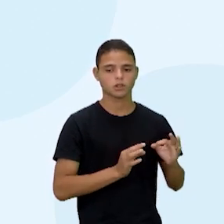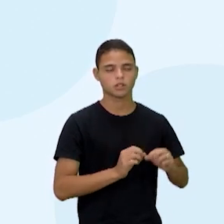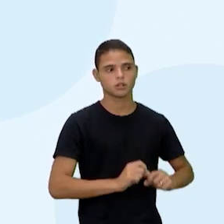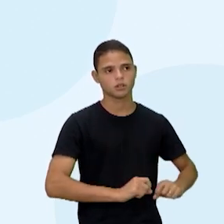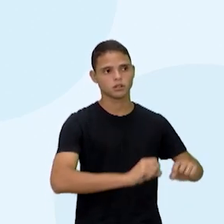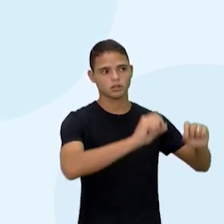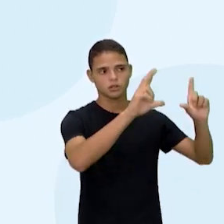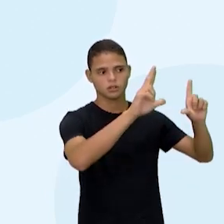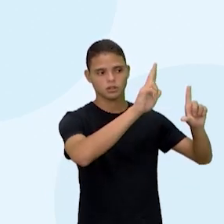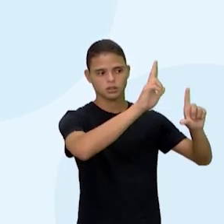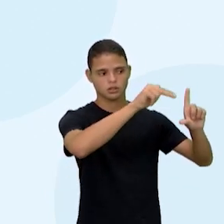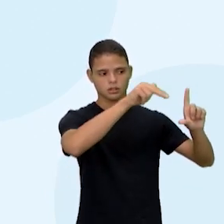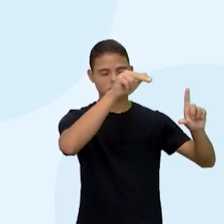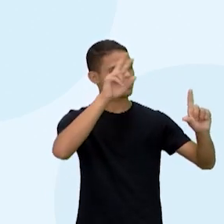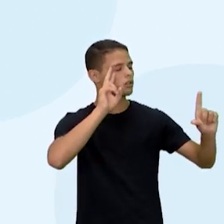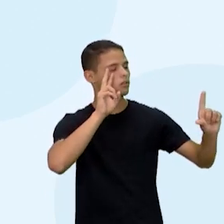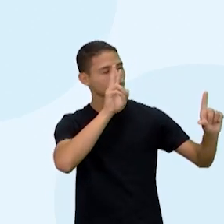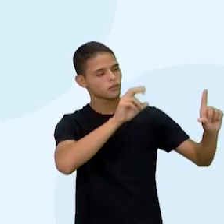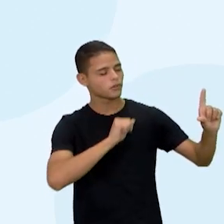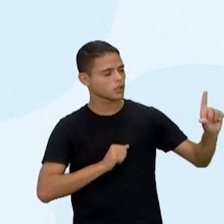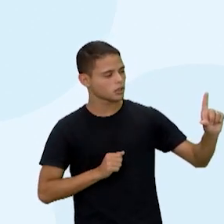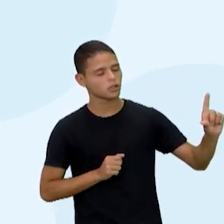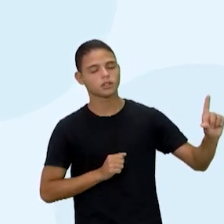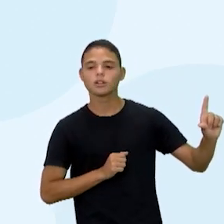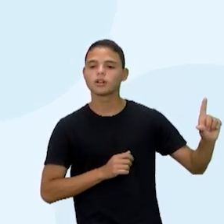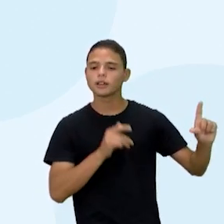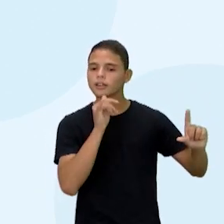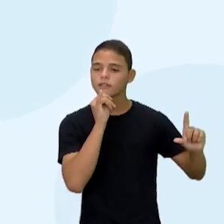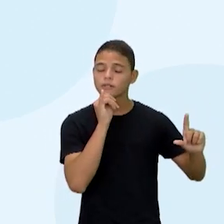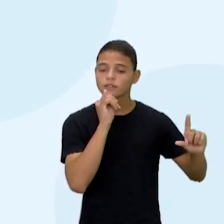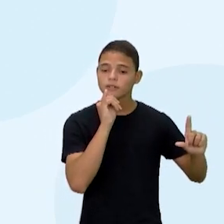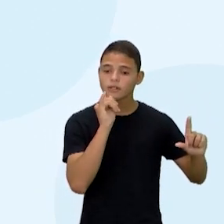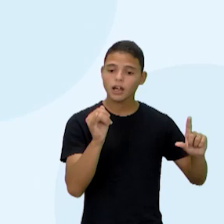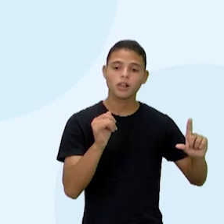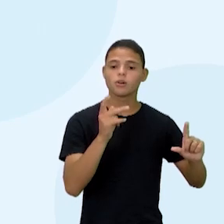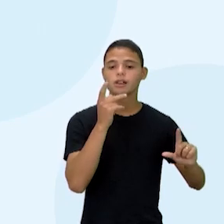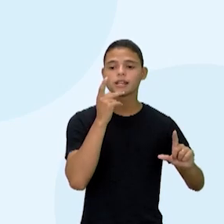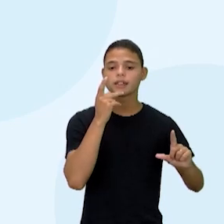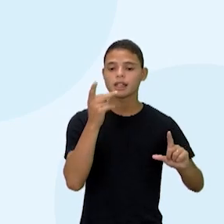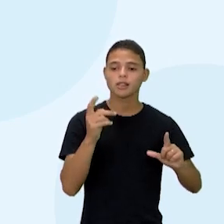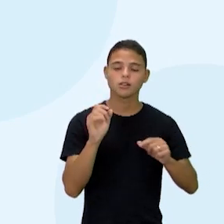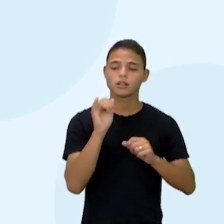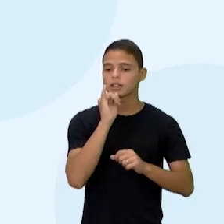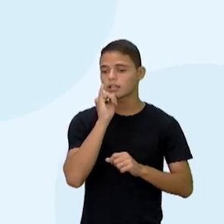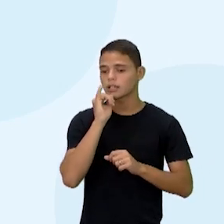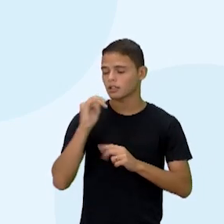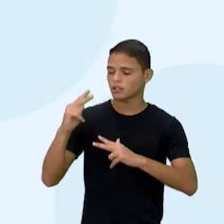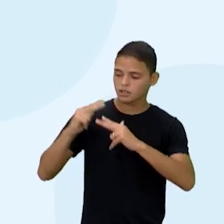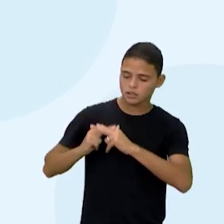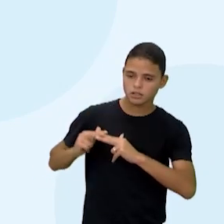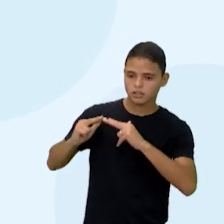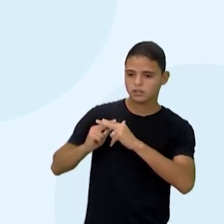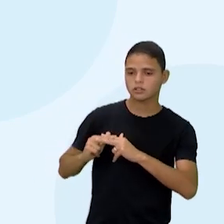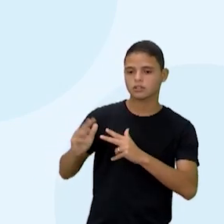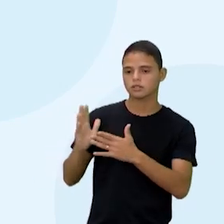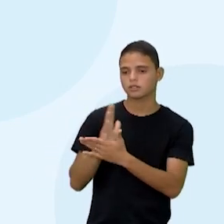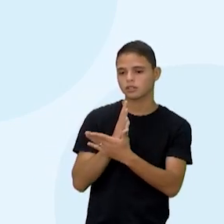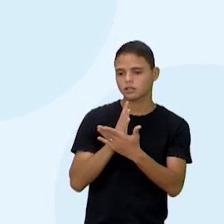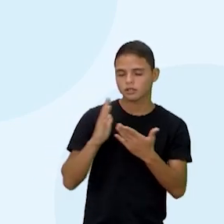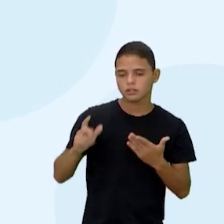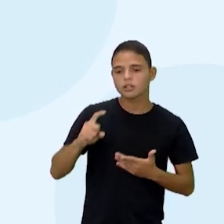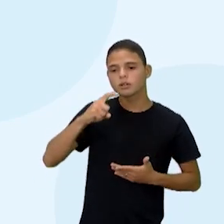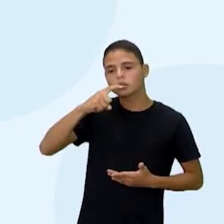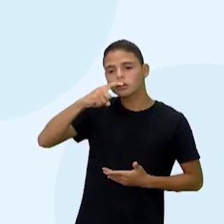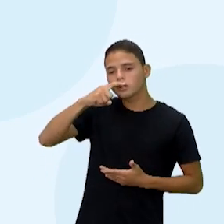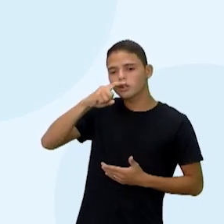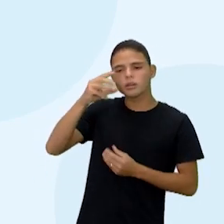numa TV, num canal a cabo, que tinha falado um pouquinho sobre a questão das guerras, sobre Adolf Hitler, sobre como ele